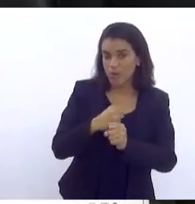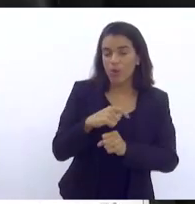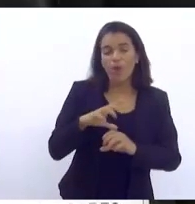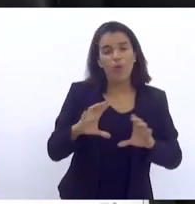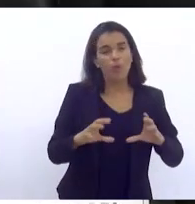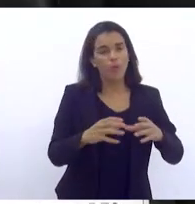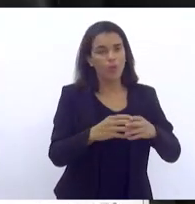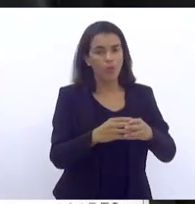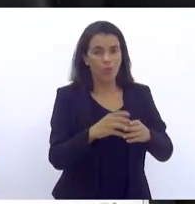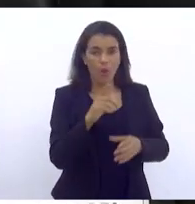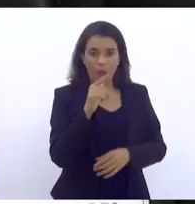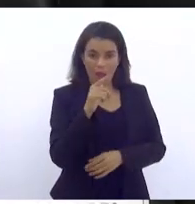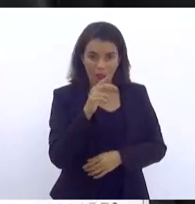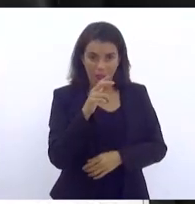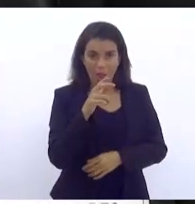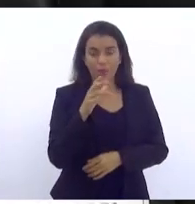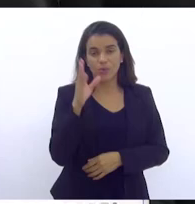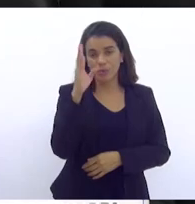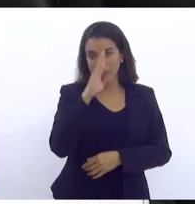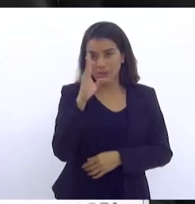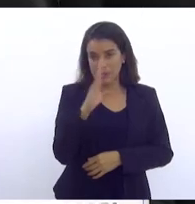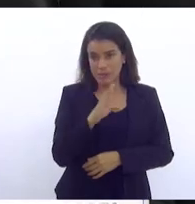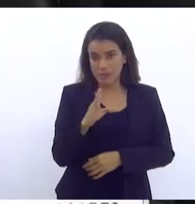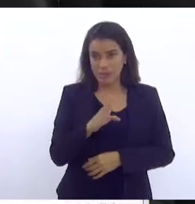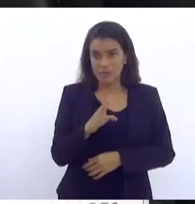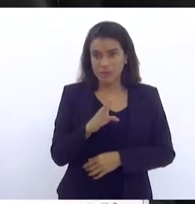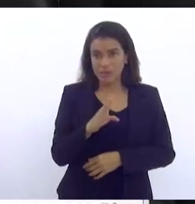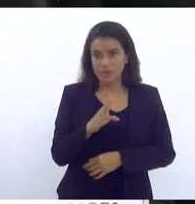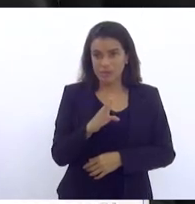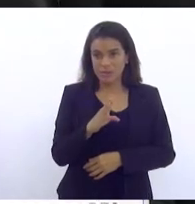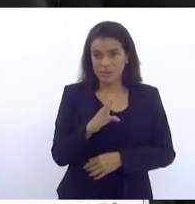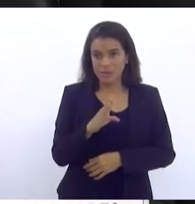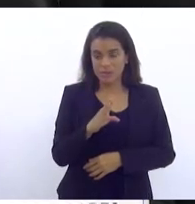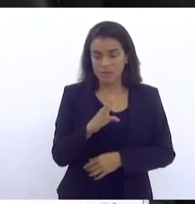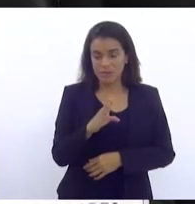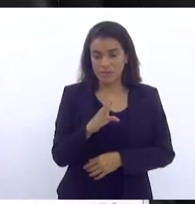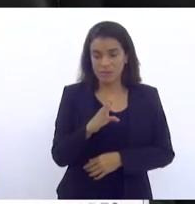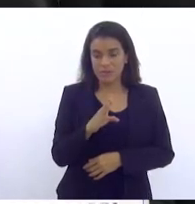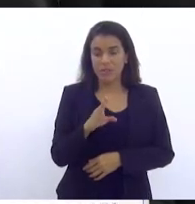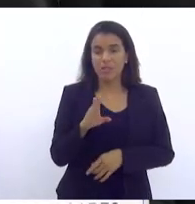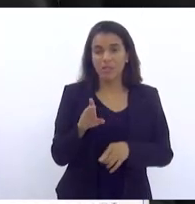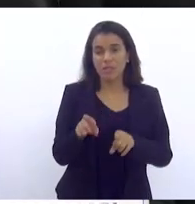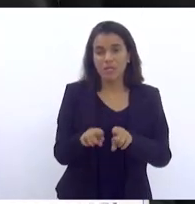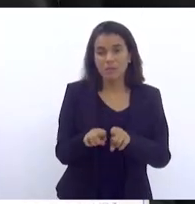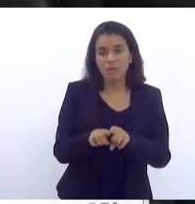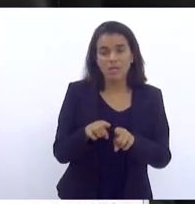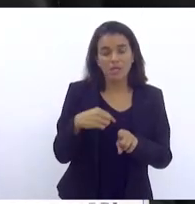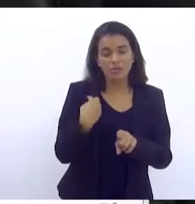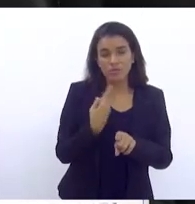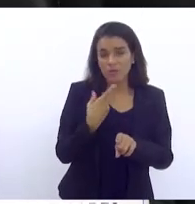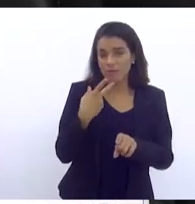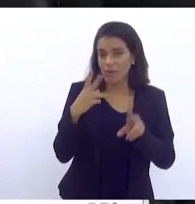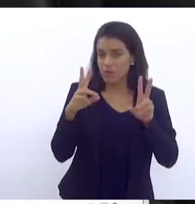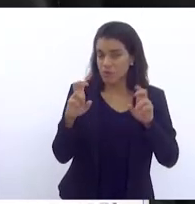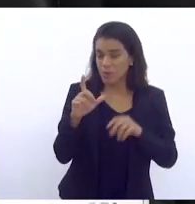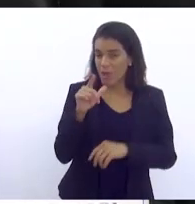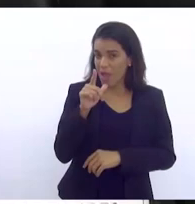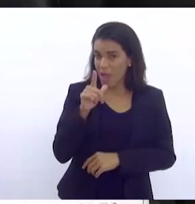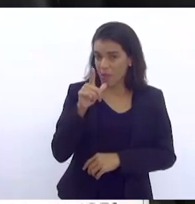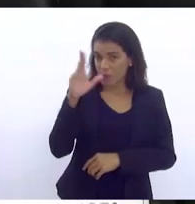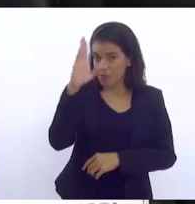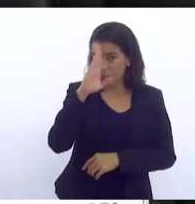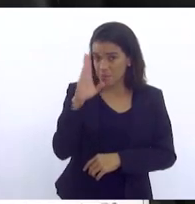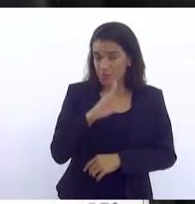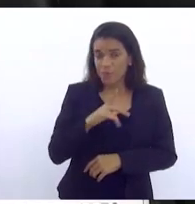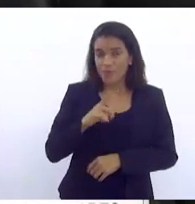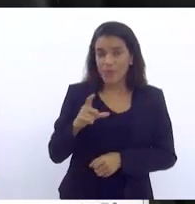águas do Brasil grupo águas do Brasil a 20 Partners tá e a gente estava falando em Águas do Brasil é um grupo que tem